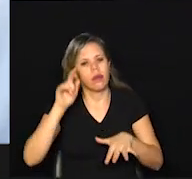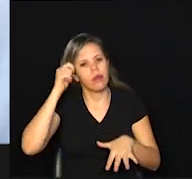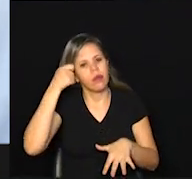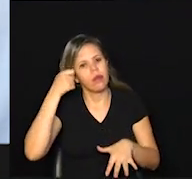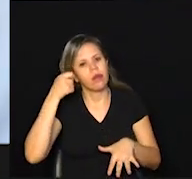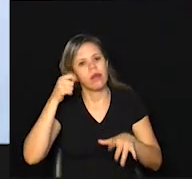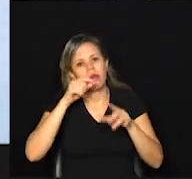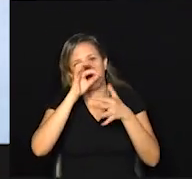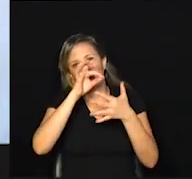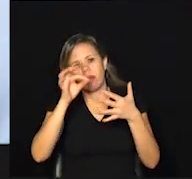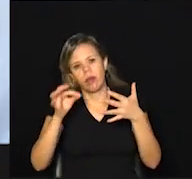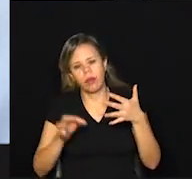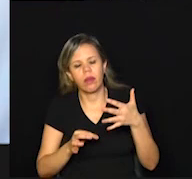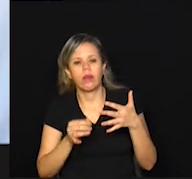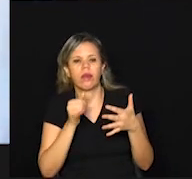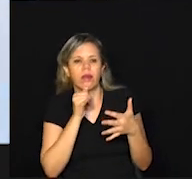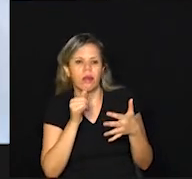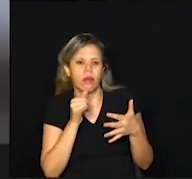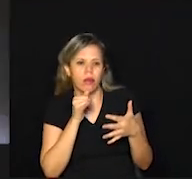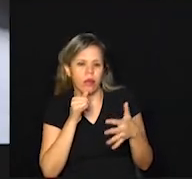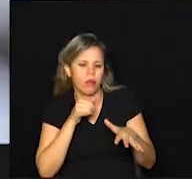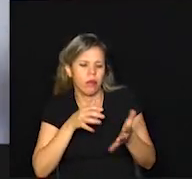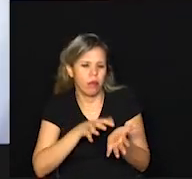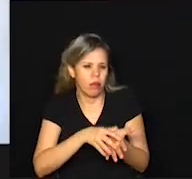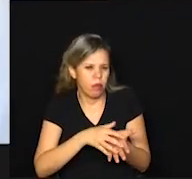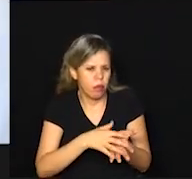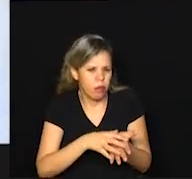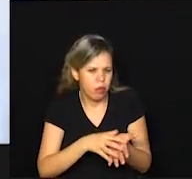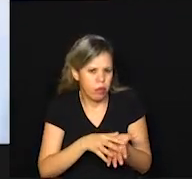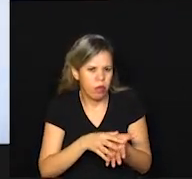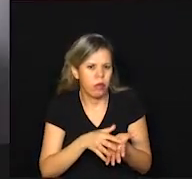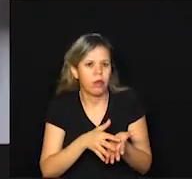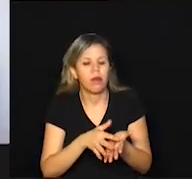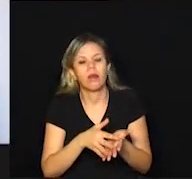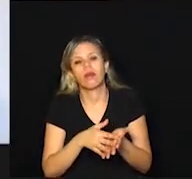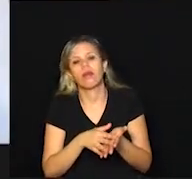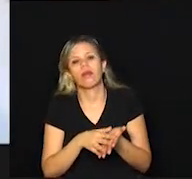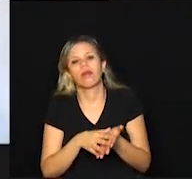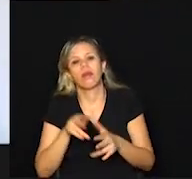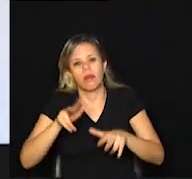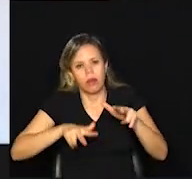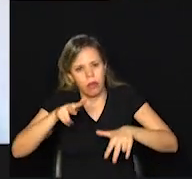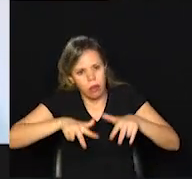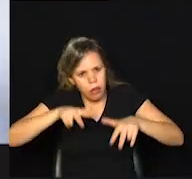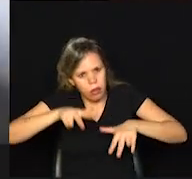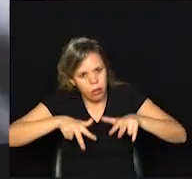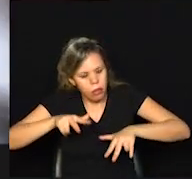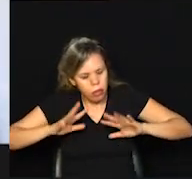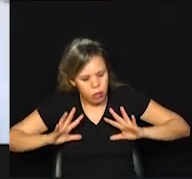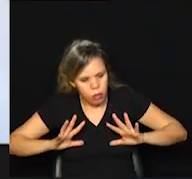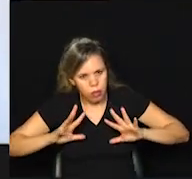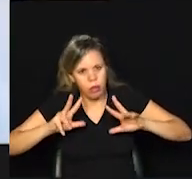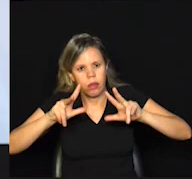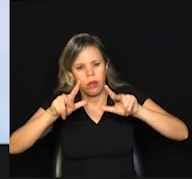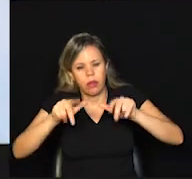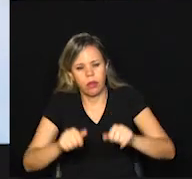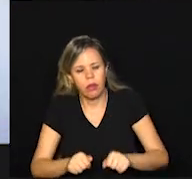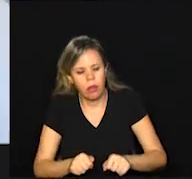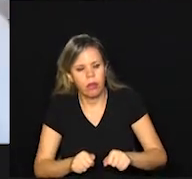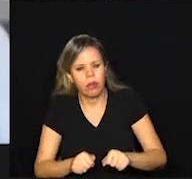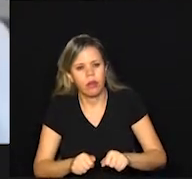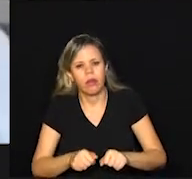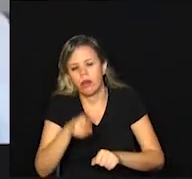das questões do Samba da do candomblé de toda essa